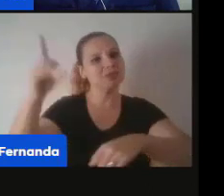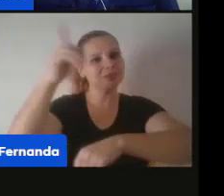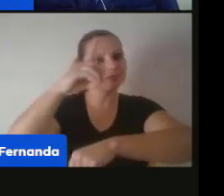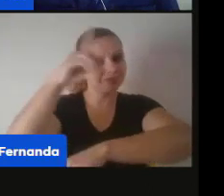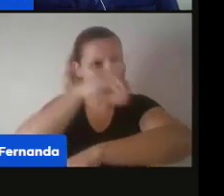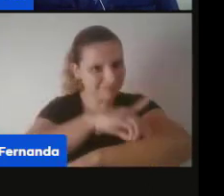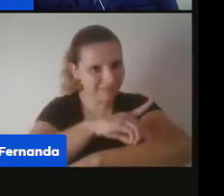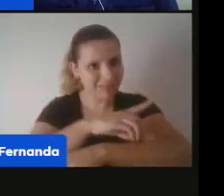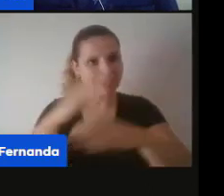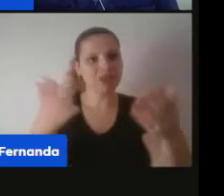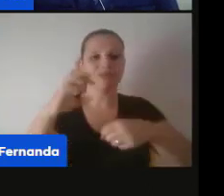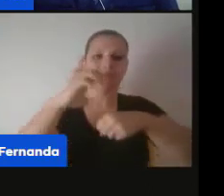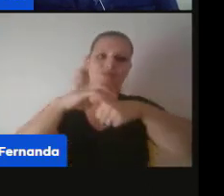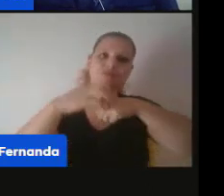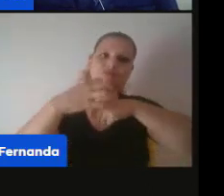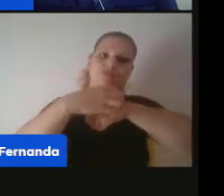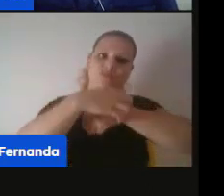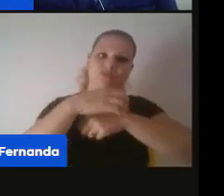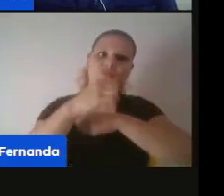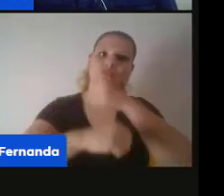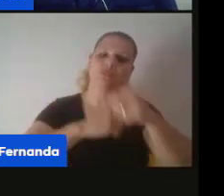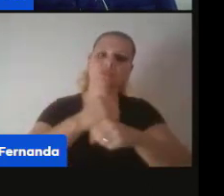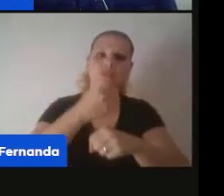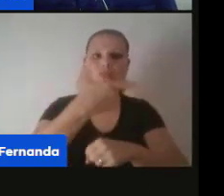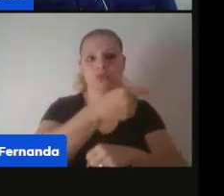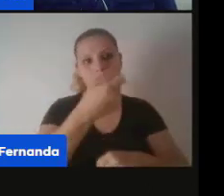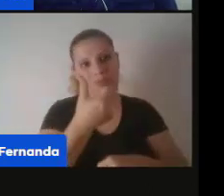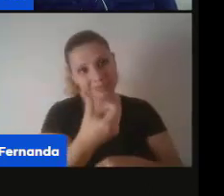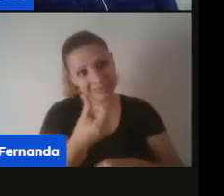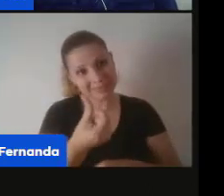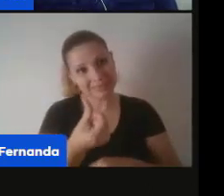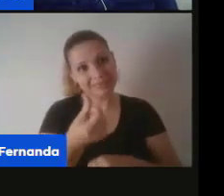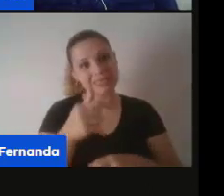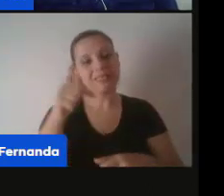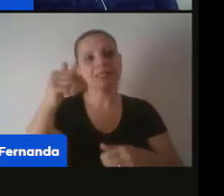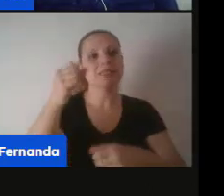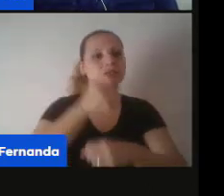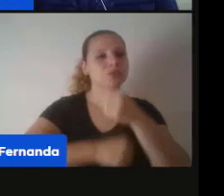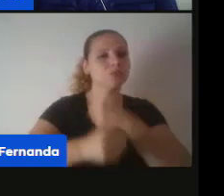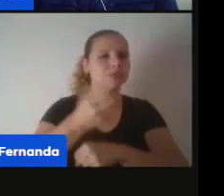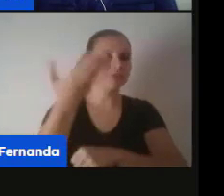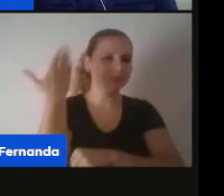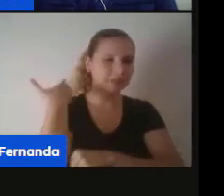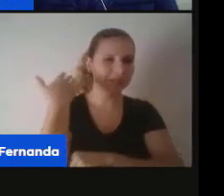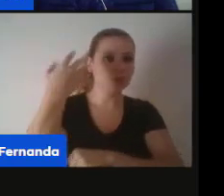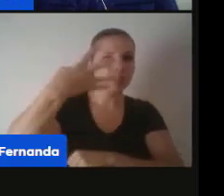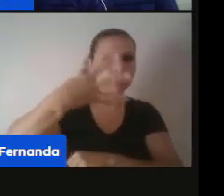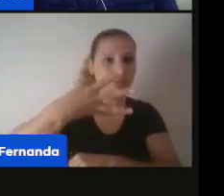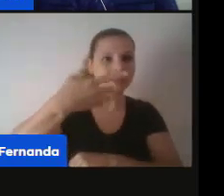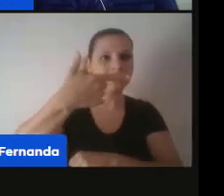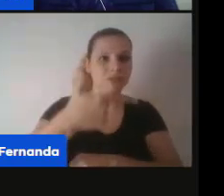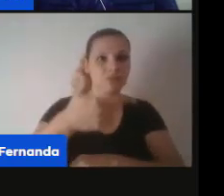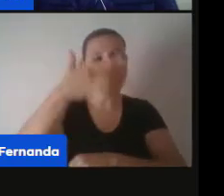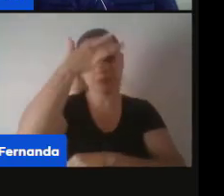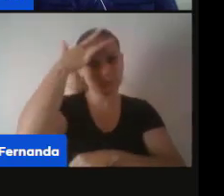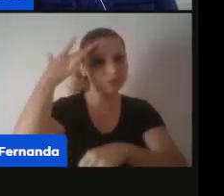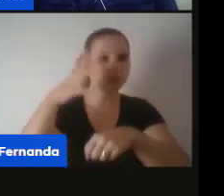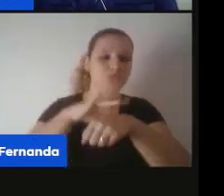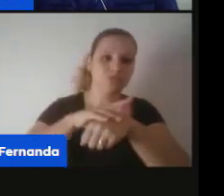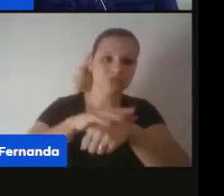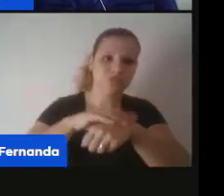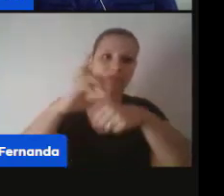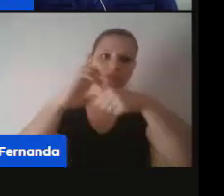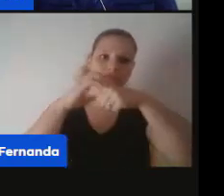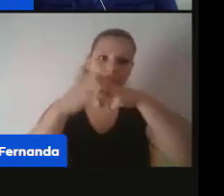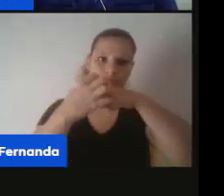em 2016 no estado aqui na nossa cidade. E ano passado tivemos 42 casos notificados e 13 confirmados. Aí esse